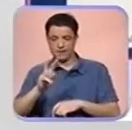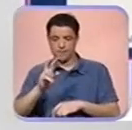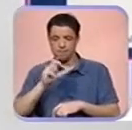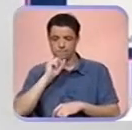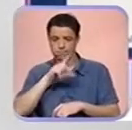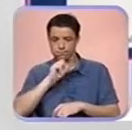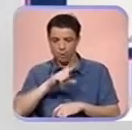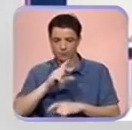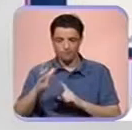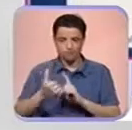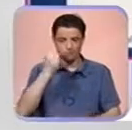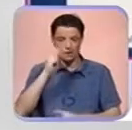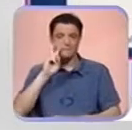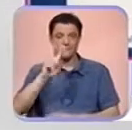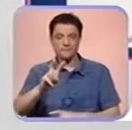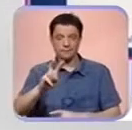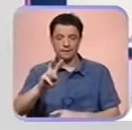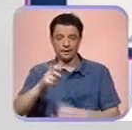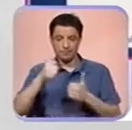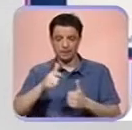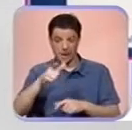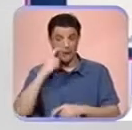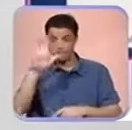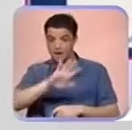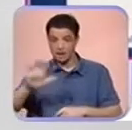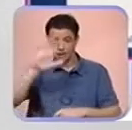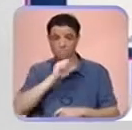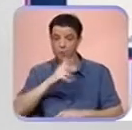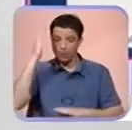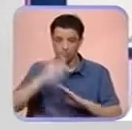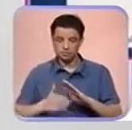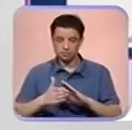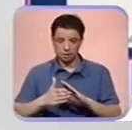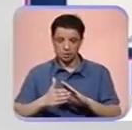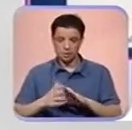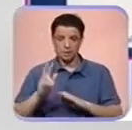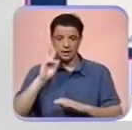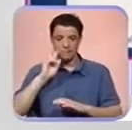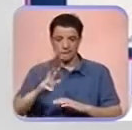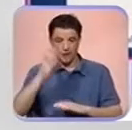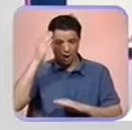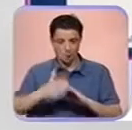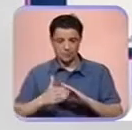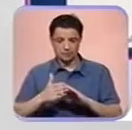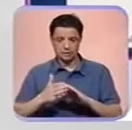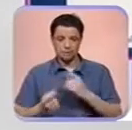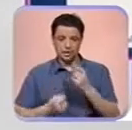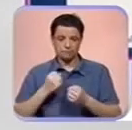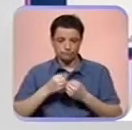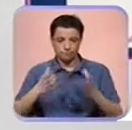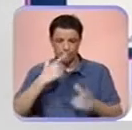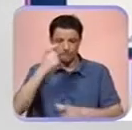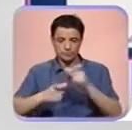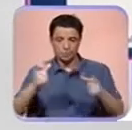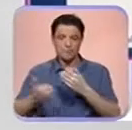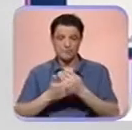sempre apanhar quando ele está a ver bem para nunca acontecer esta imagem. E verificamos então que isso acontece mais vezes em pessoas